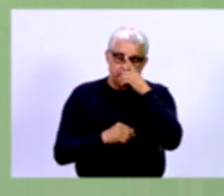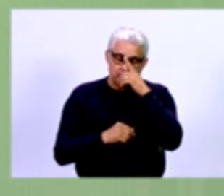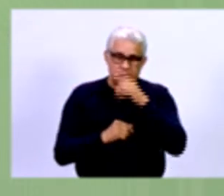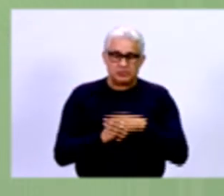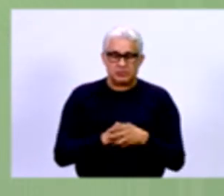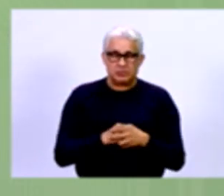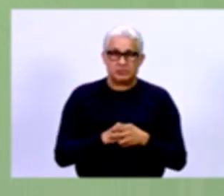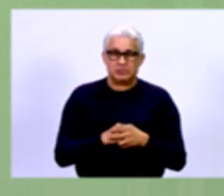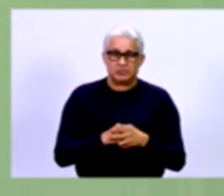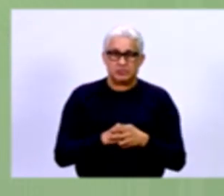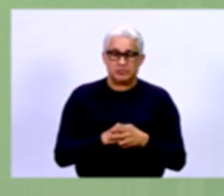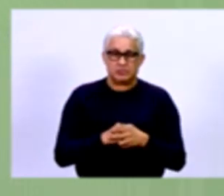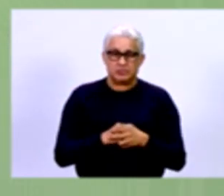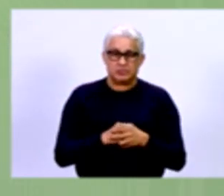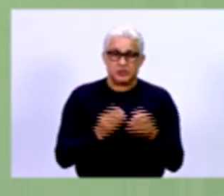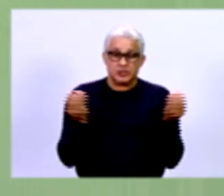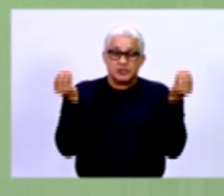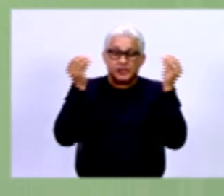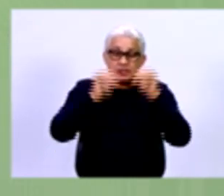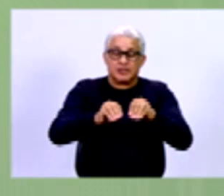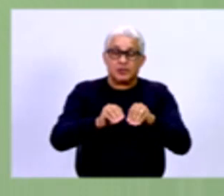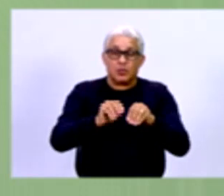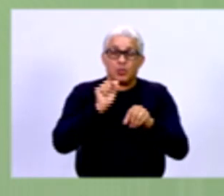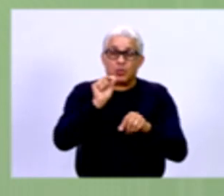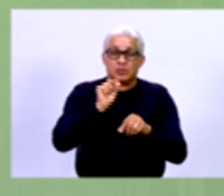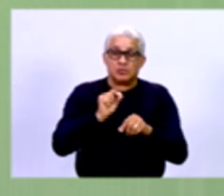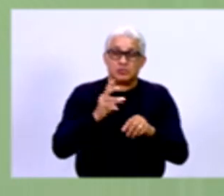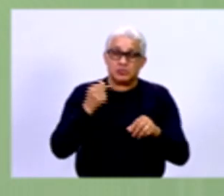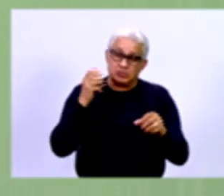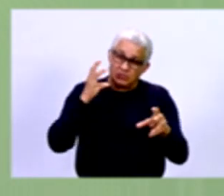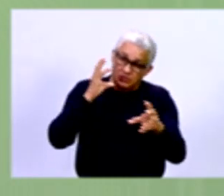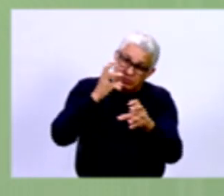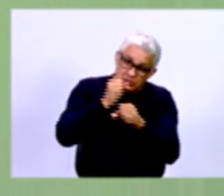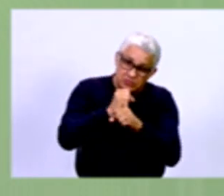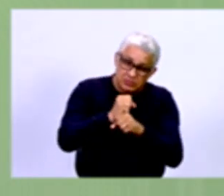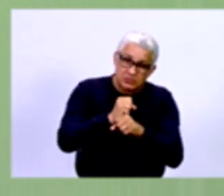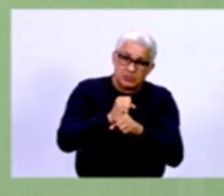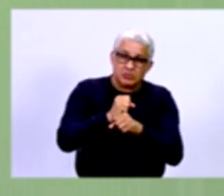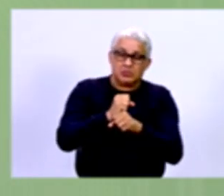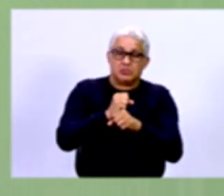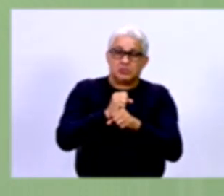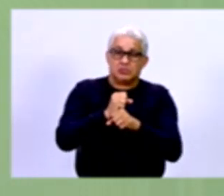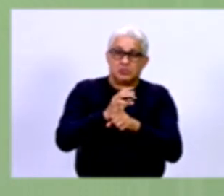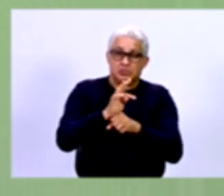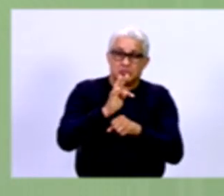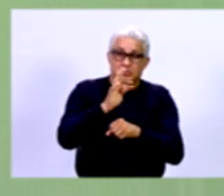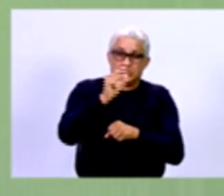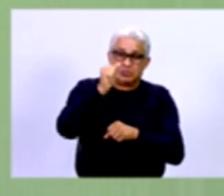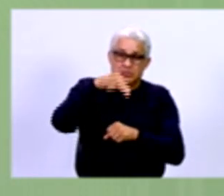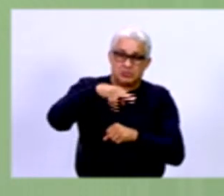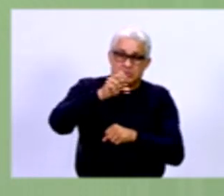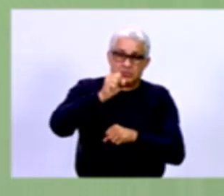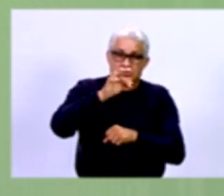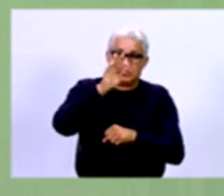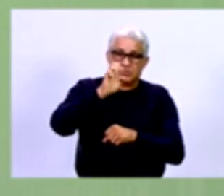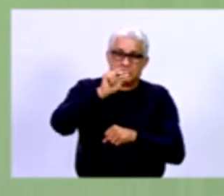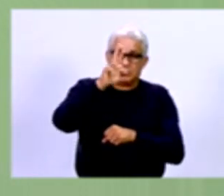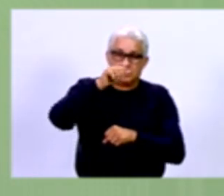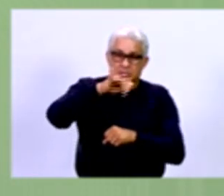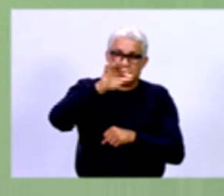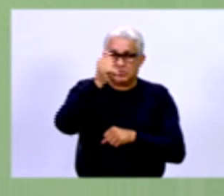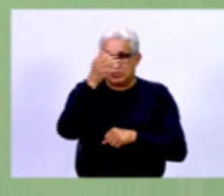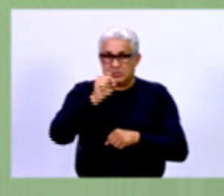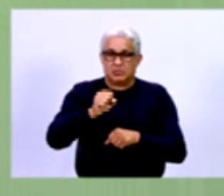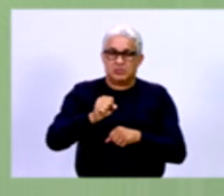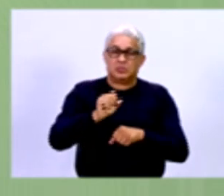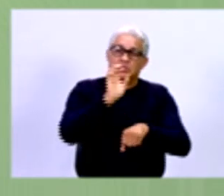isso, nós acrescentamos que deve ser somado as transferências para os estados e municípios, e às vezes até para